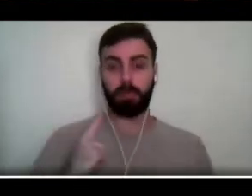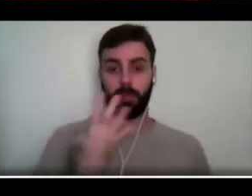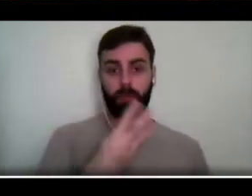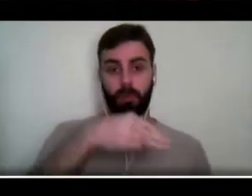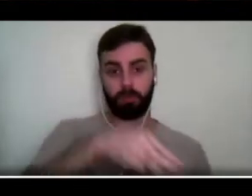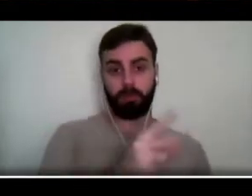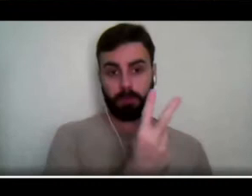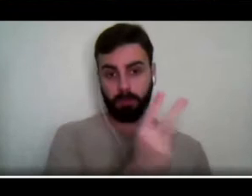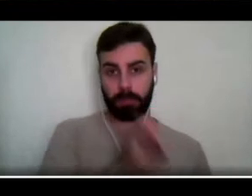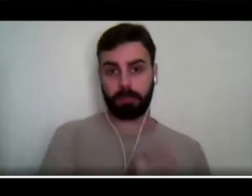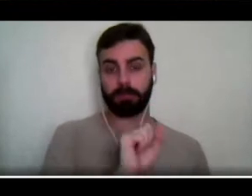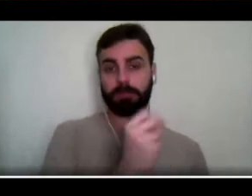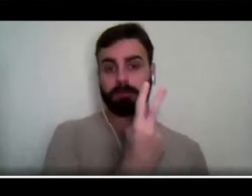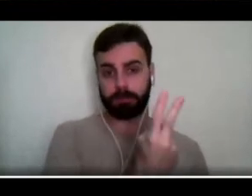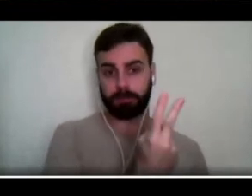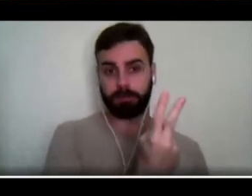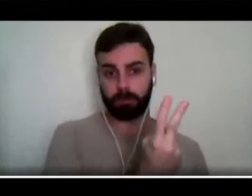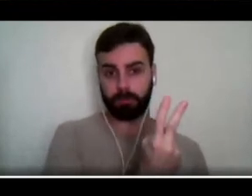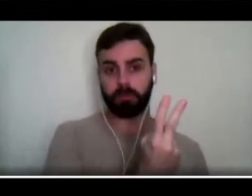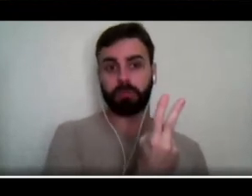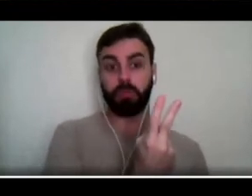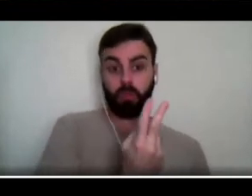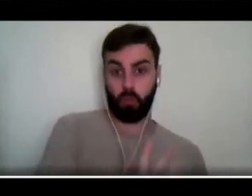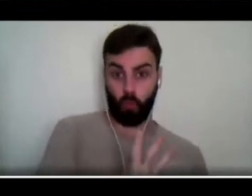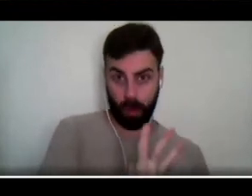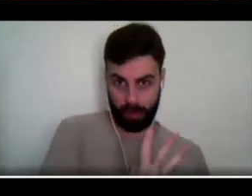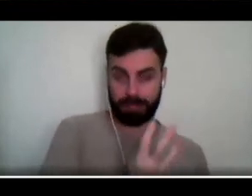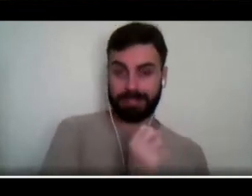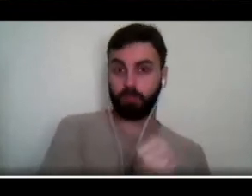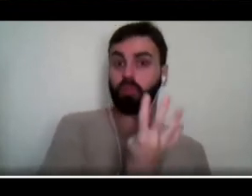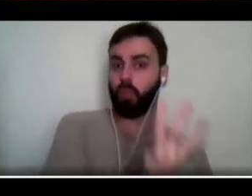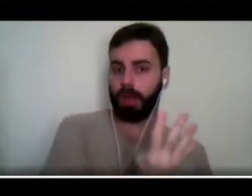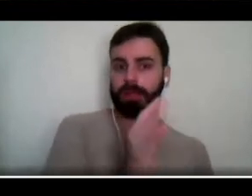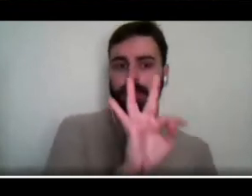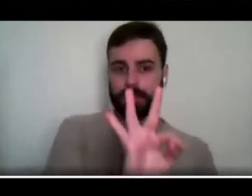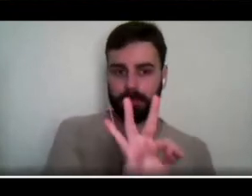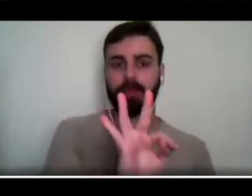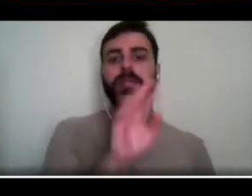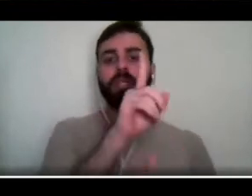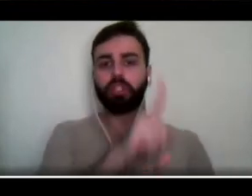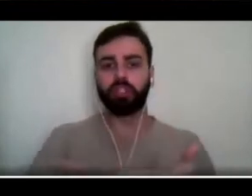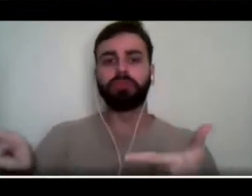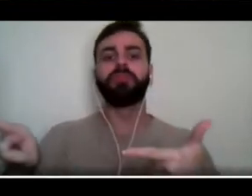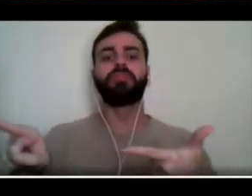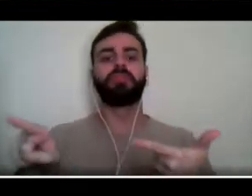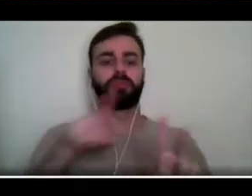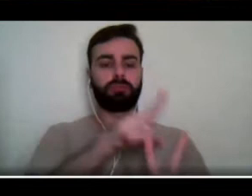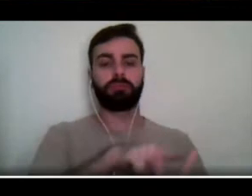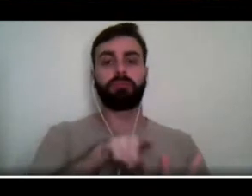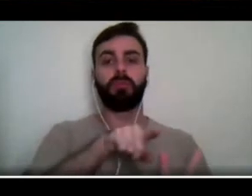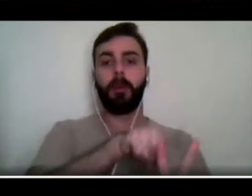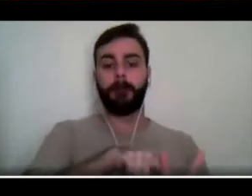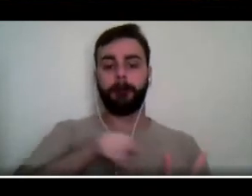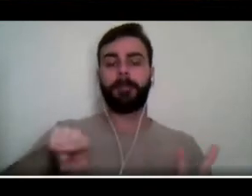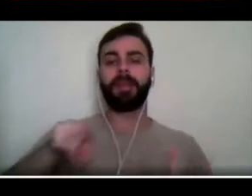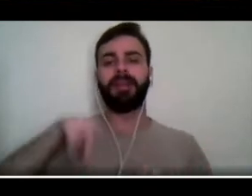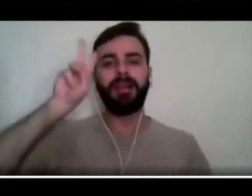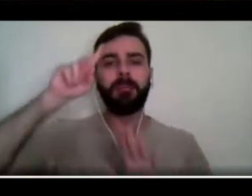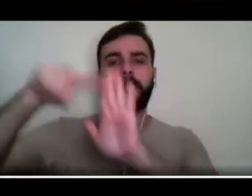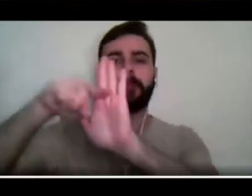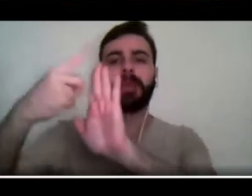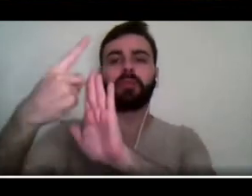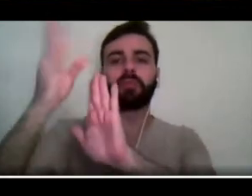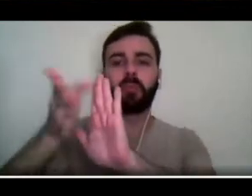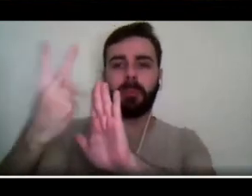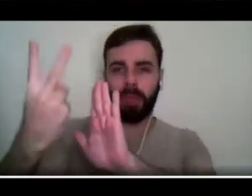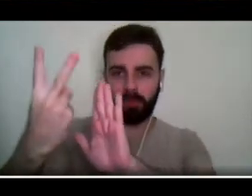t, dividido por uma raiz quadrada. Dividido por uma raiz quadrada porque eu estou elevando essa coisa aqui a menos meio, né? Então, eu